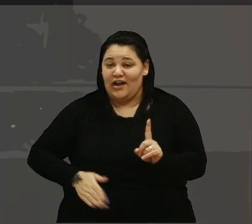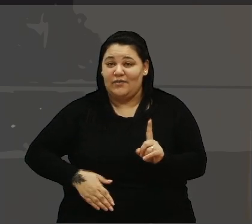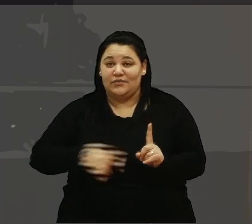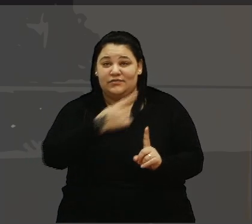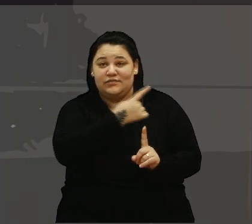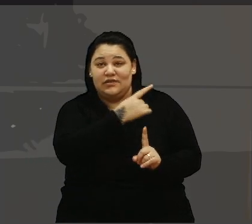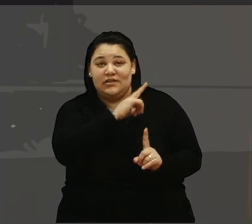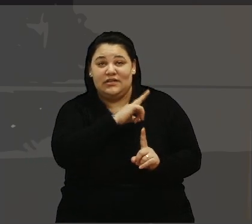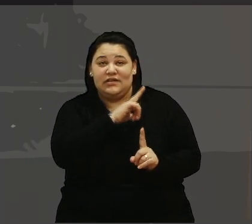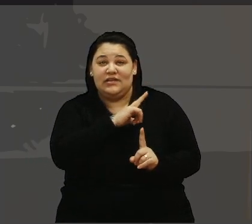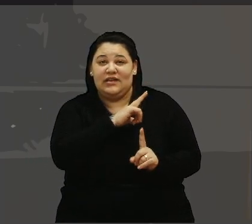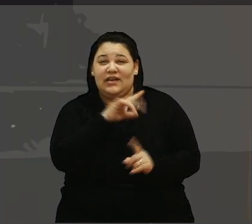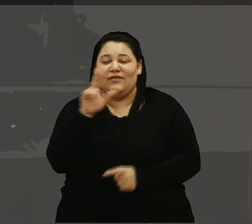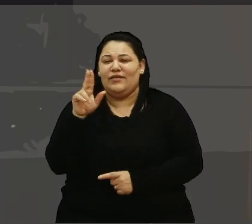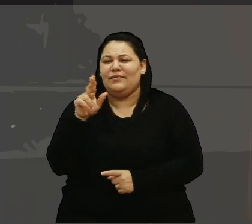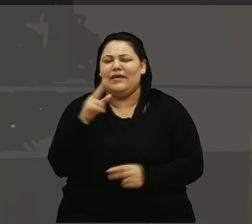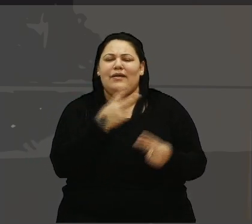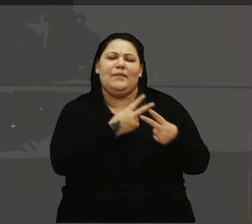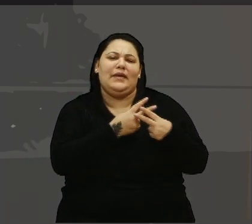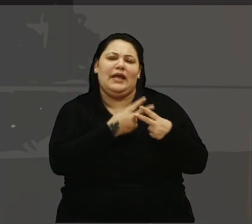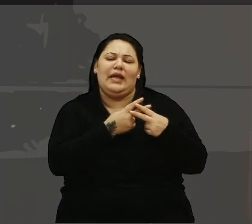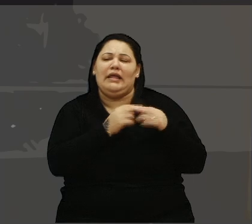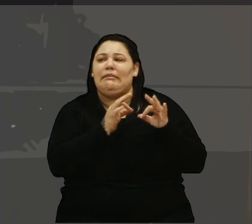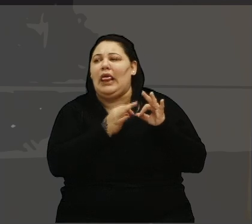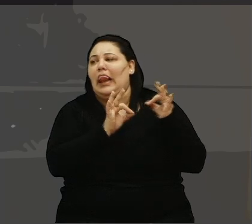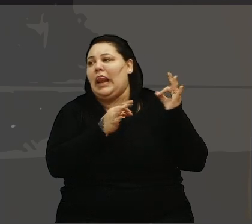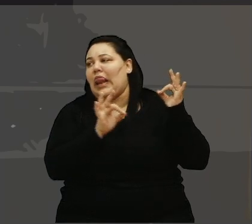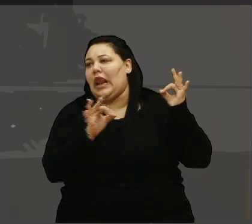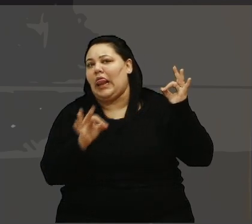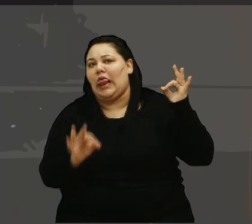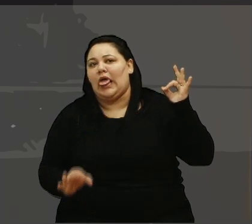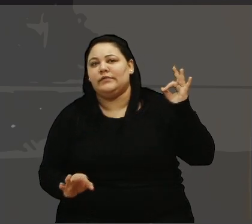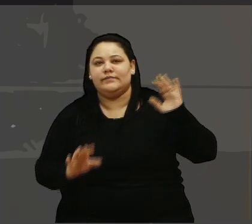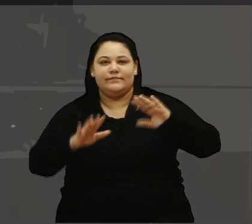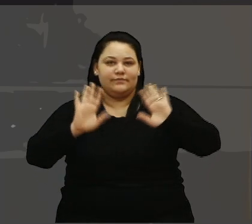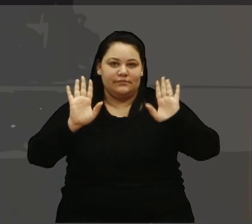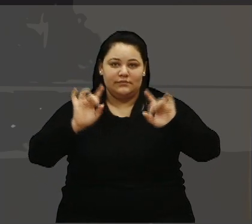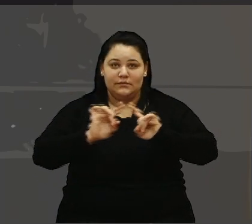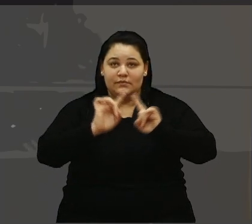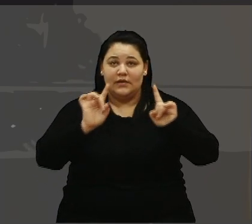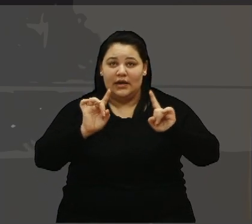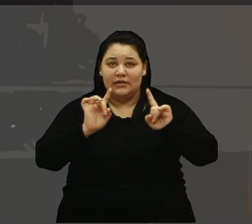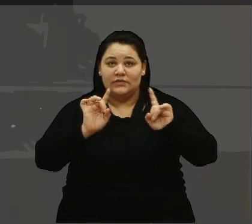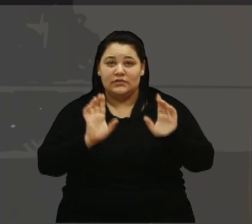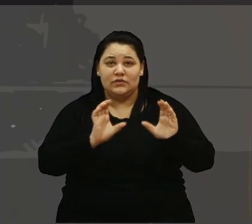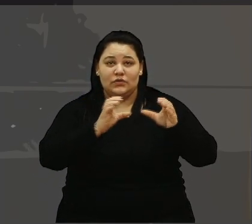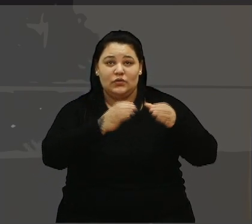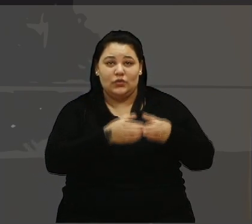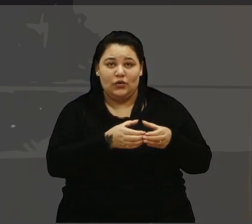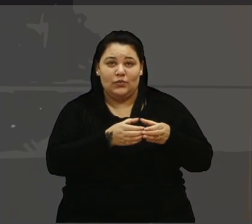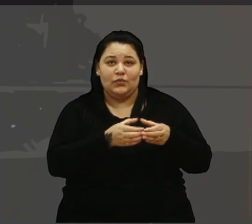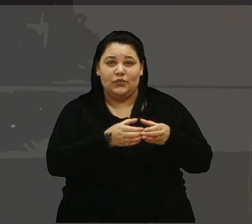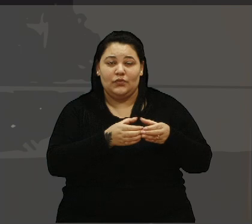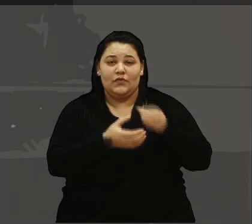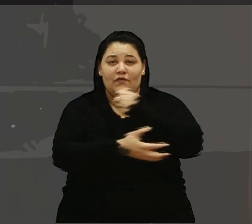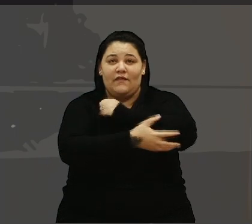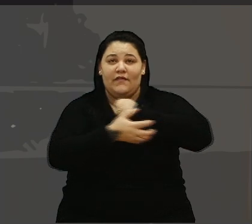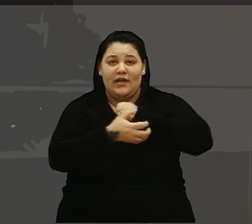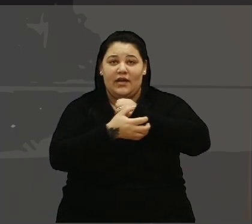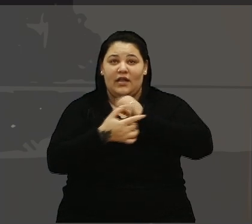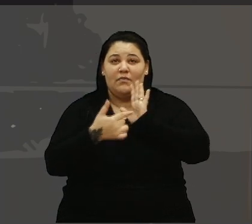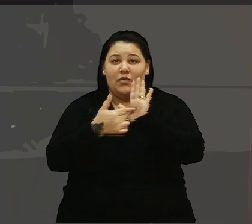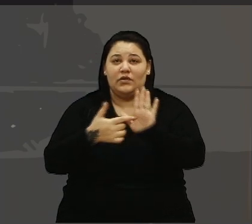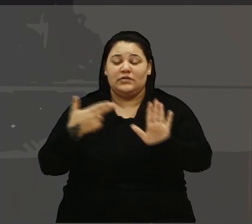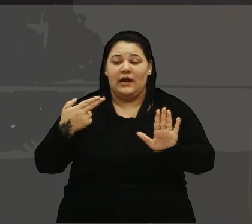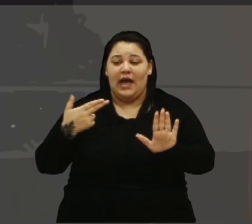tem um irmão preso e tal, e é uma longa história, né? Mas as facções andam me ligando, né, me mostrando arma. Eu não entendo, me mostram arma